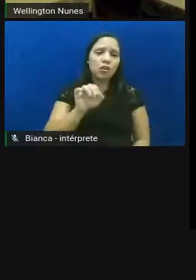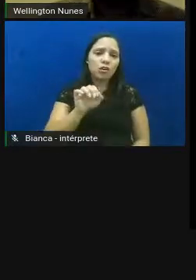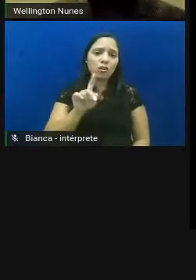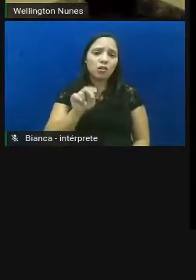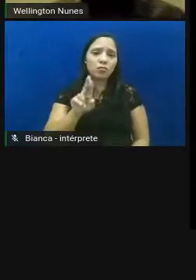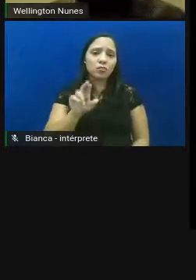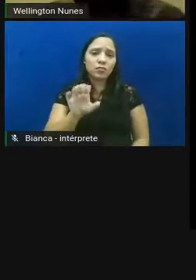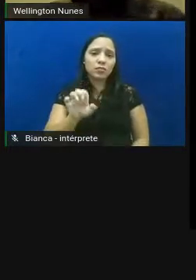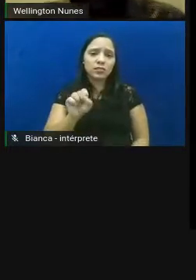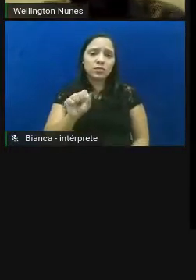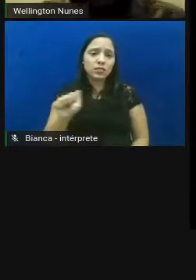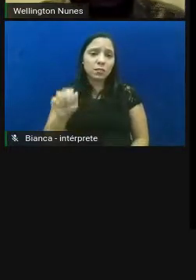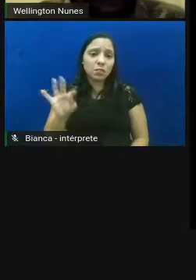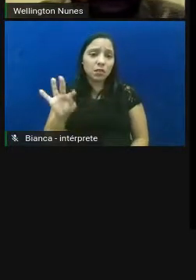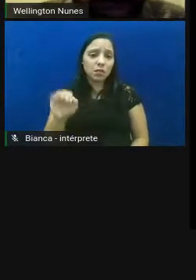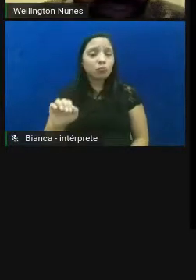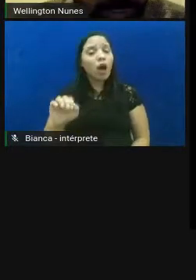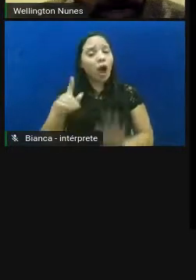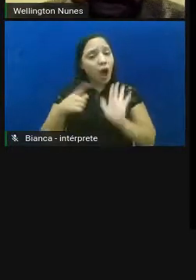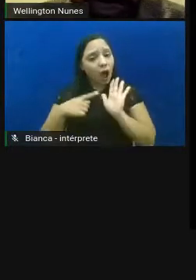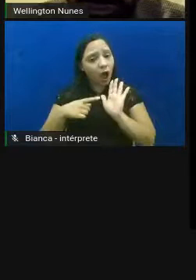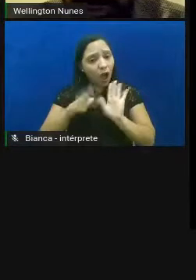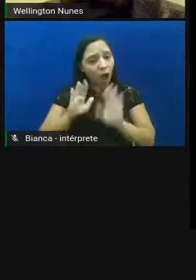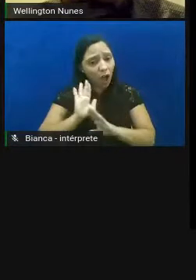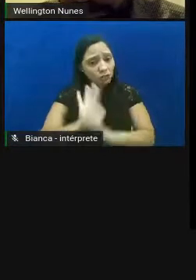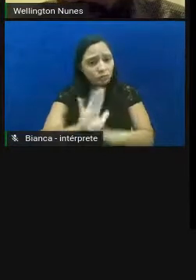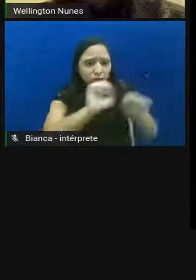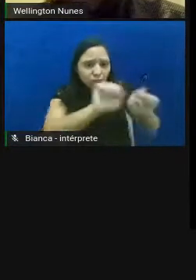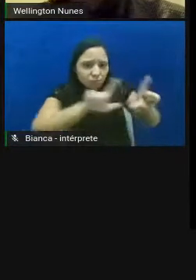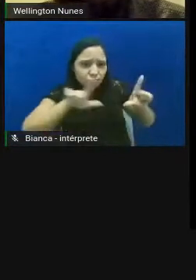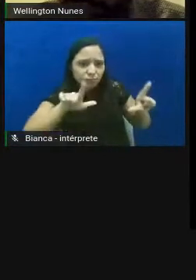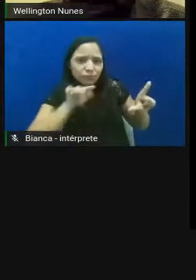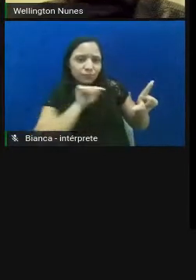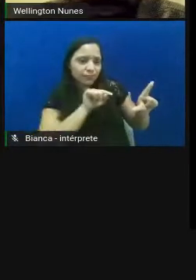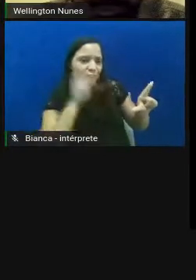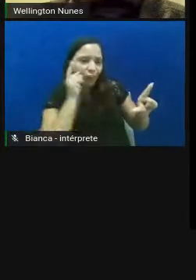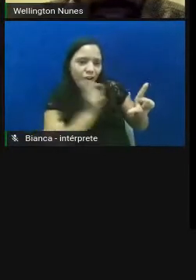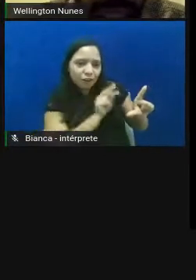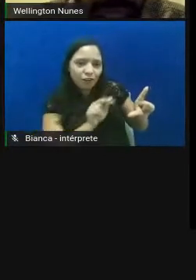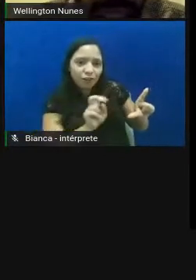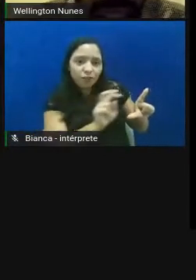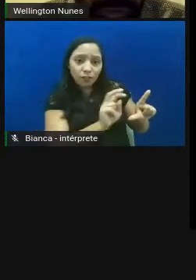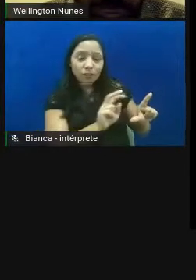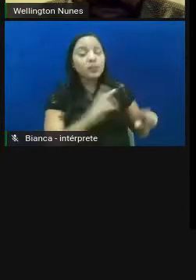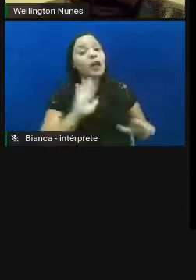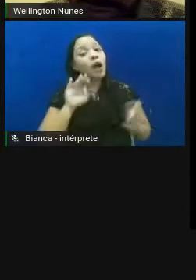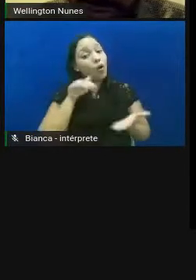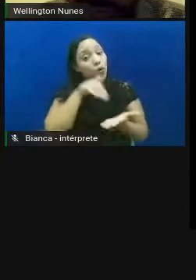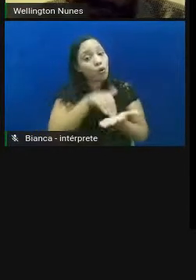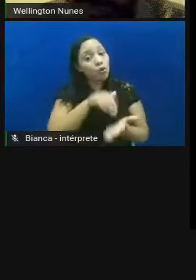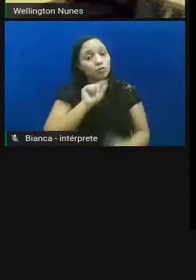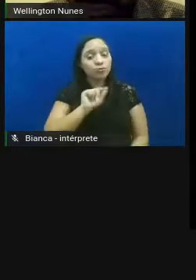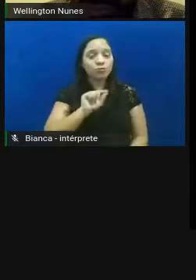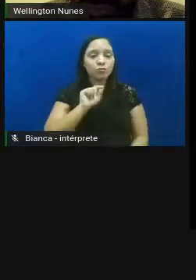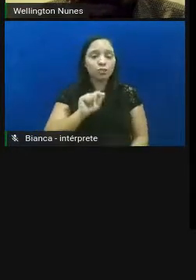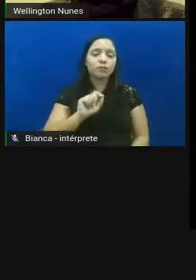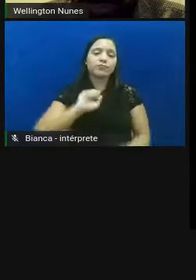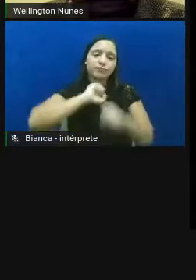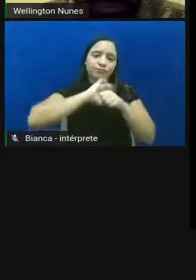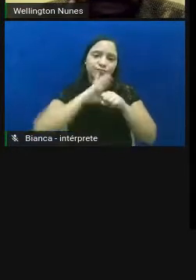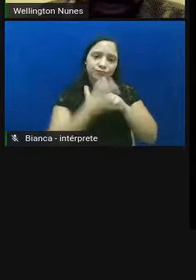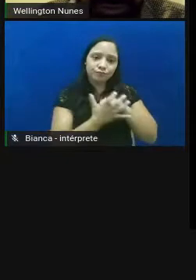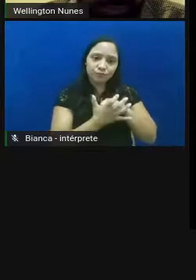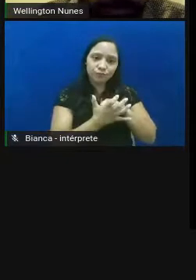por fim, né, como não falar aí do Covid, né, do coronavírus? A UFG é